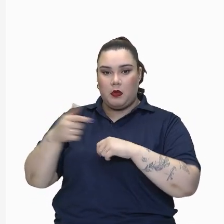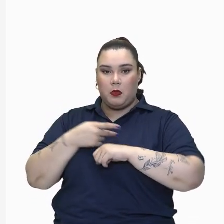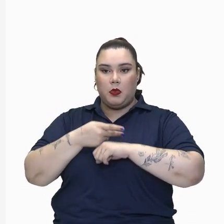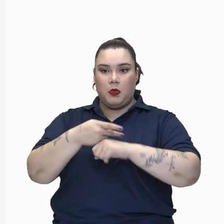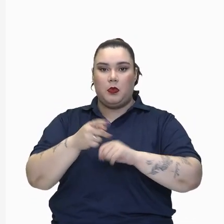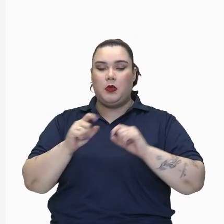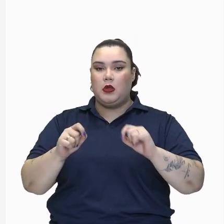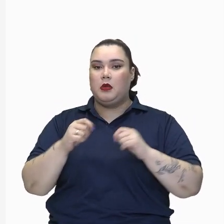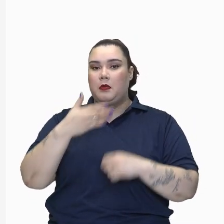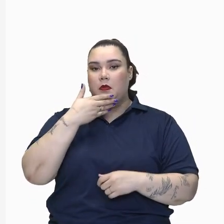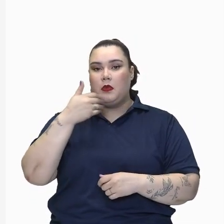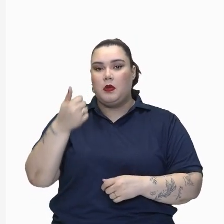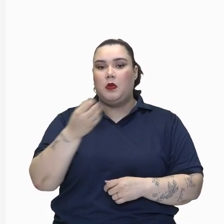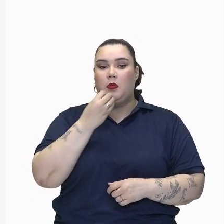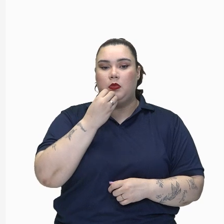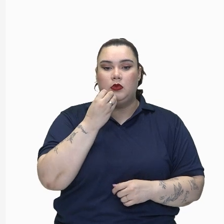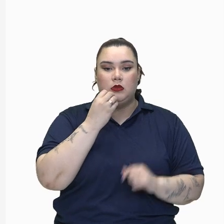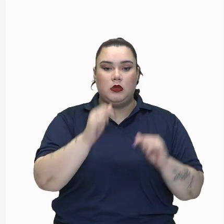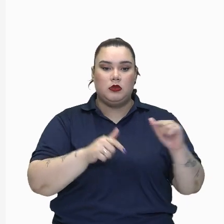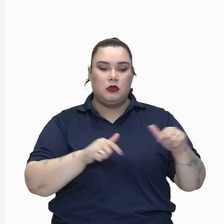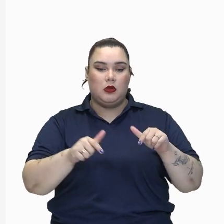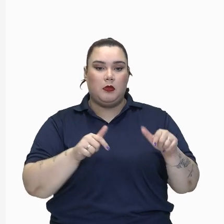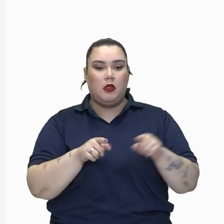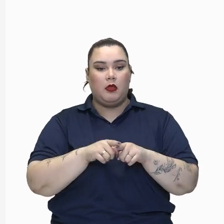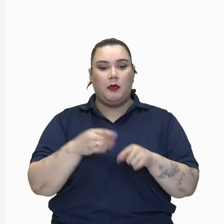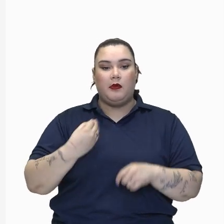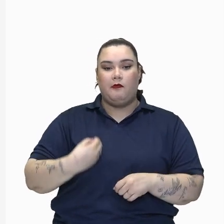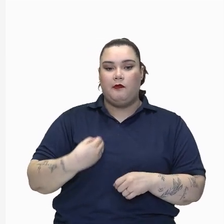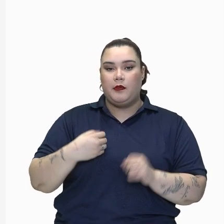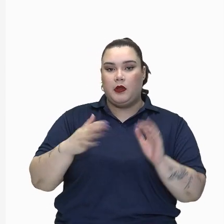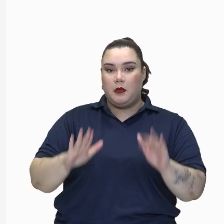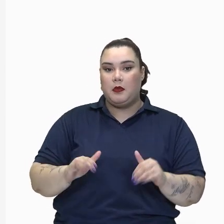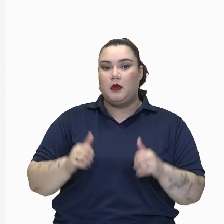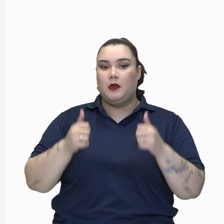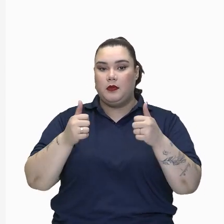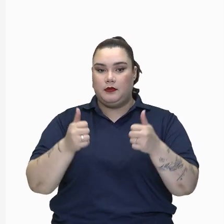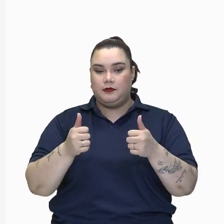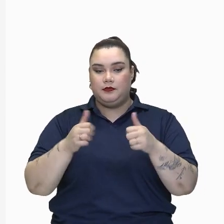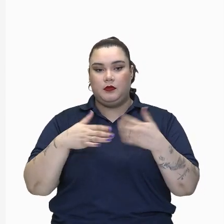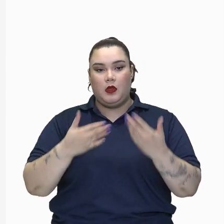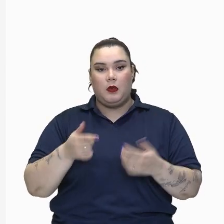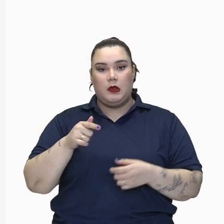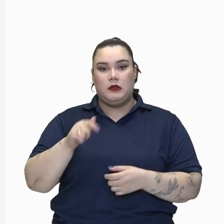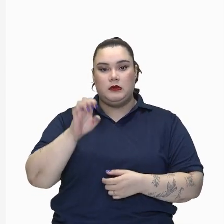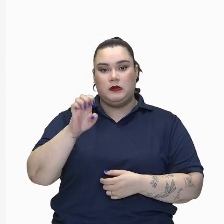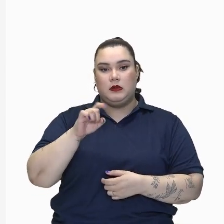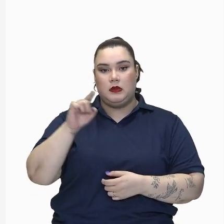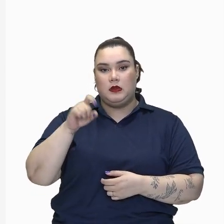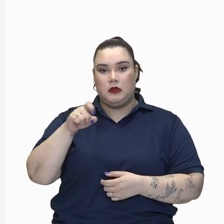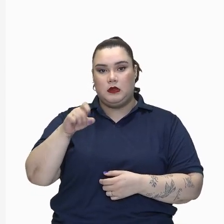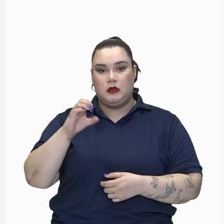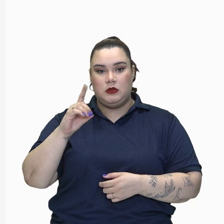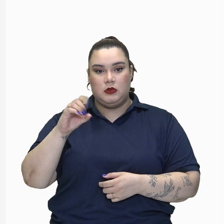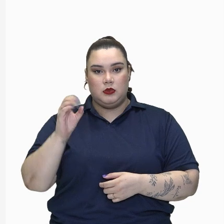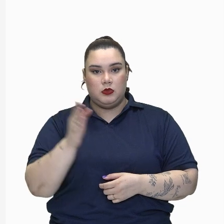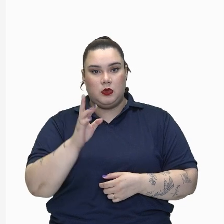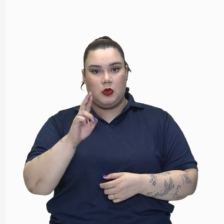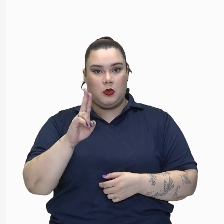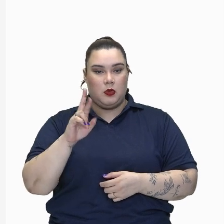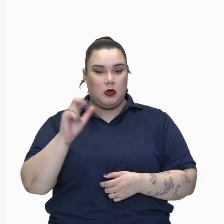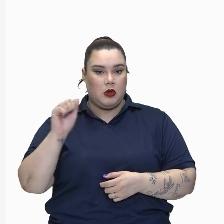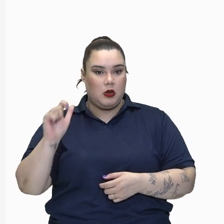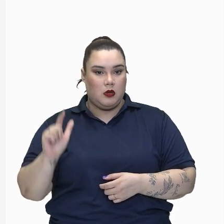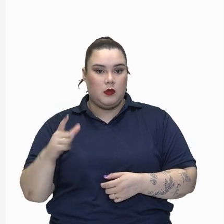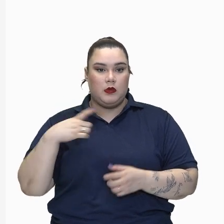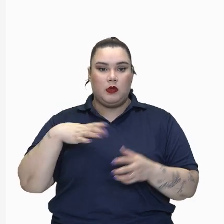melhores oportunidades de emprego e qualidade de vida. O êxodo rural, ele foi impulsionado por 2